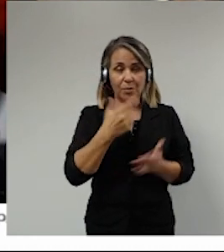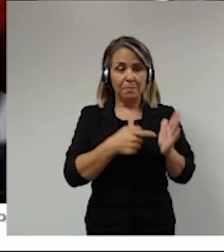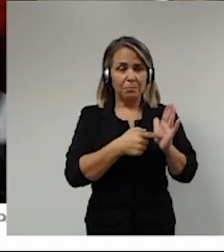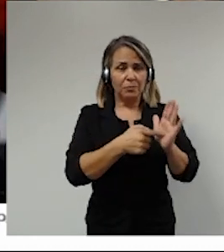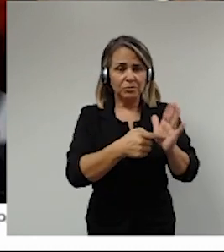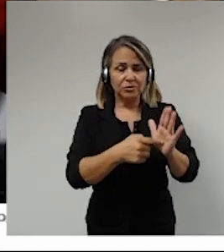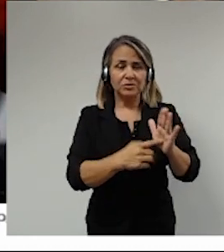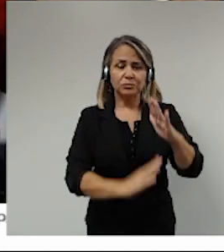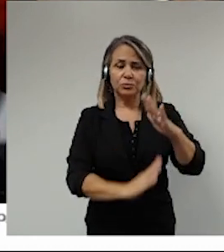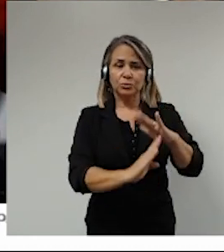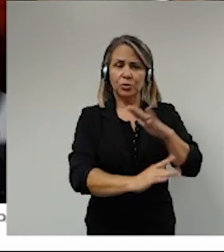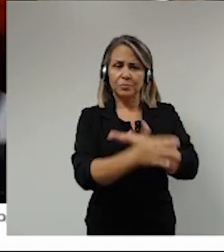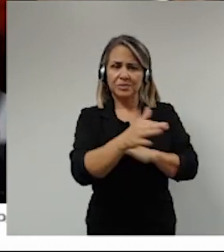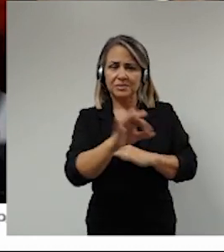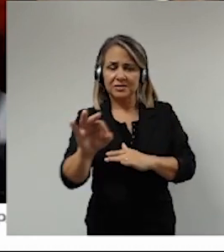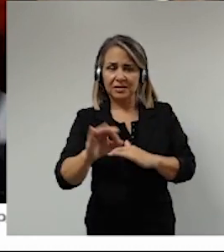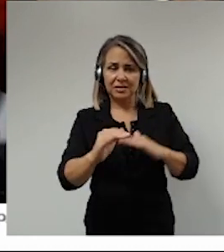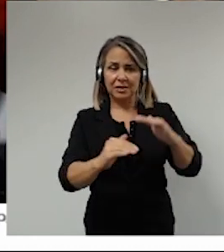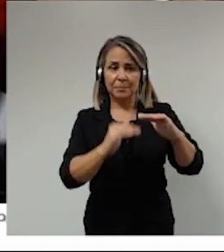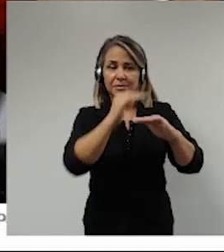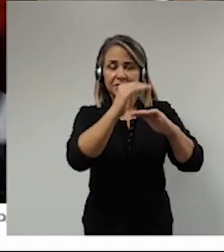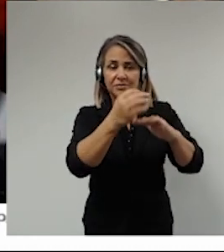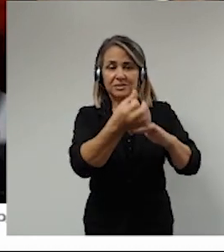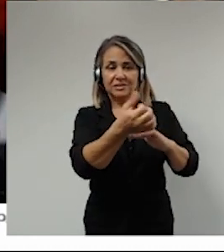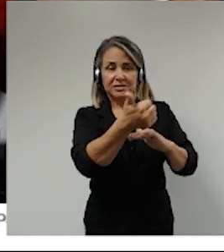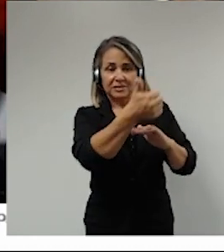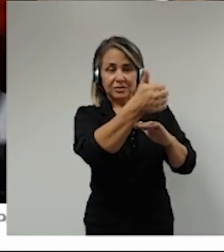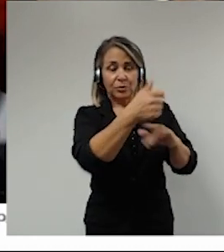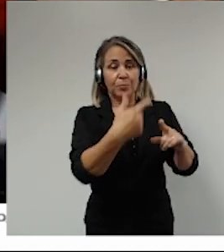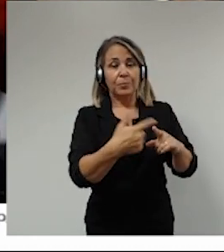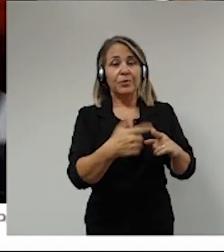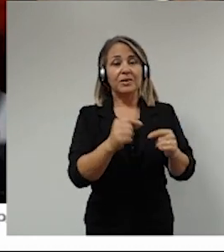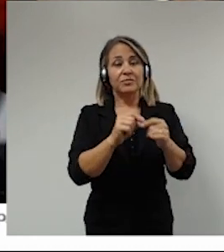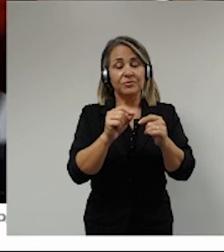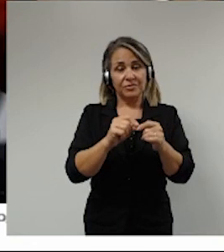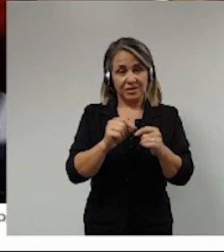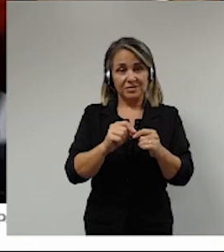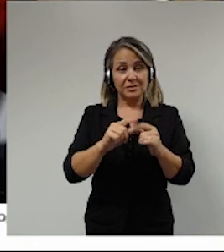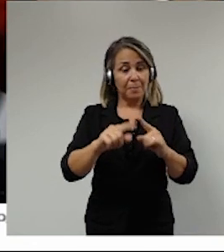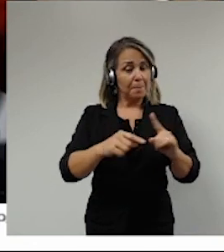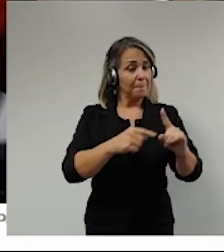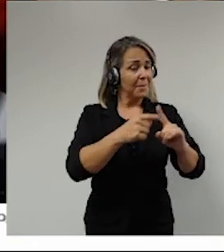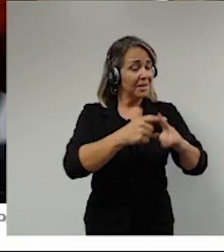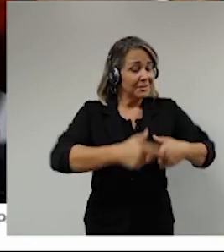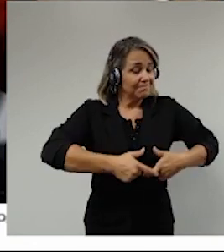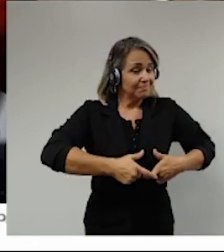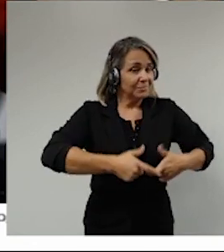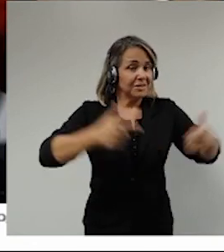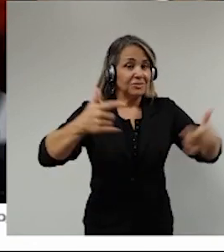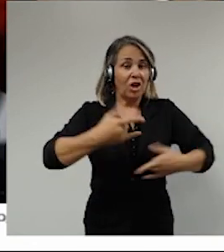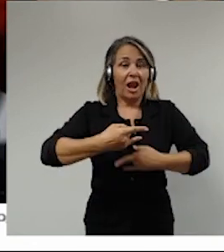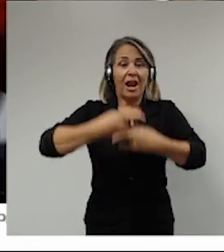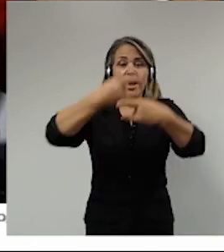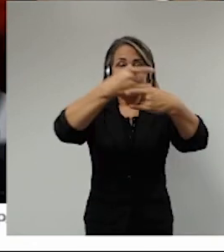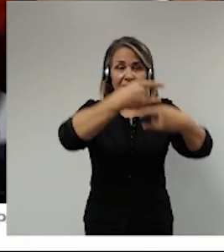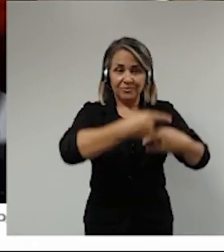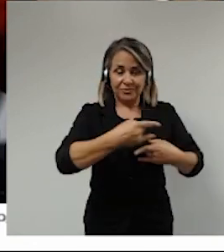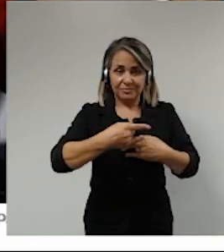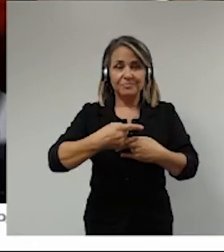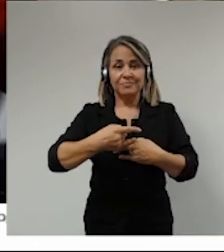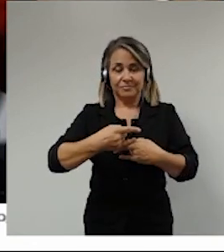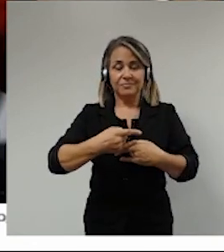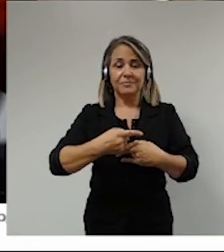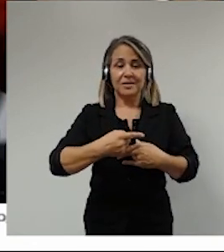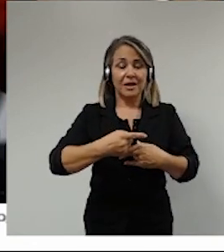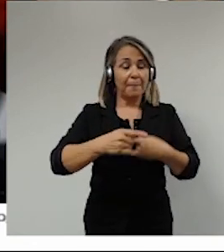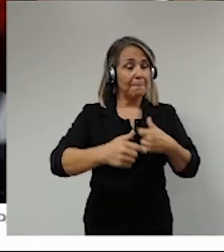nesse top 100, na posição 61, porque ele fez uma das maiores lives. Hoje em dia já teve gente que superou, mas ele